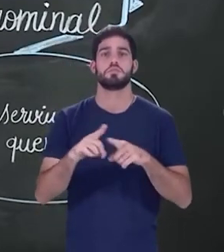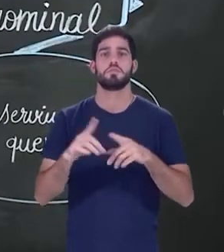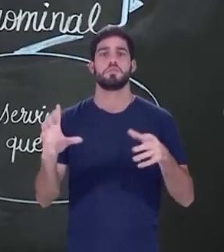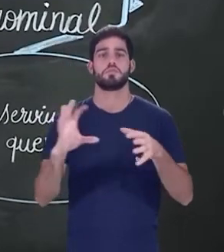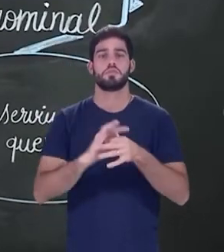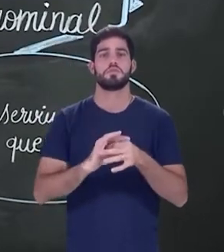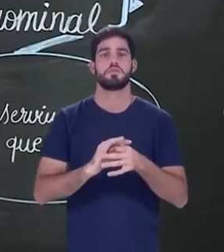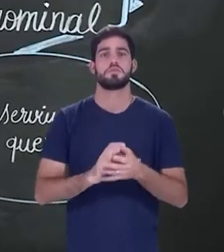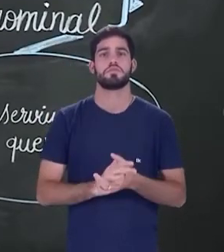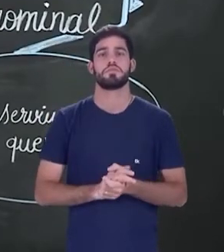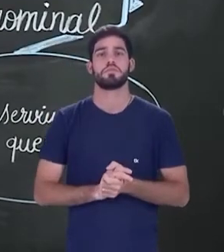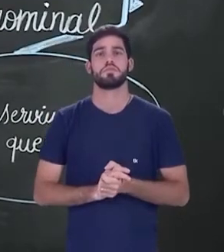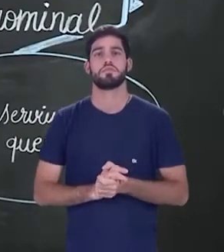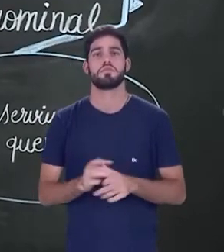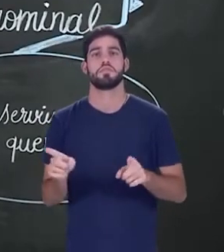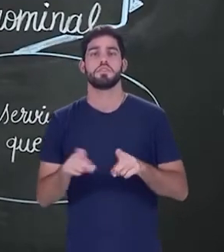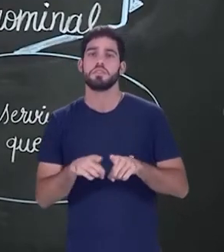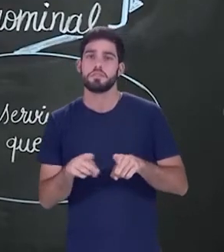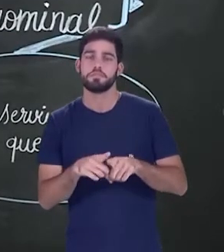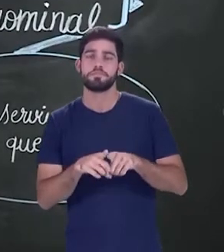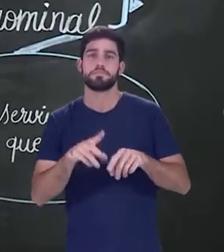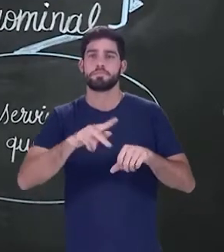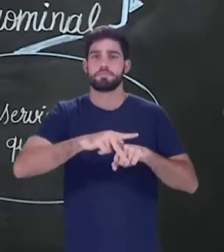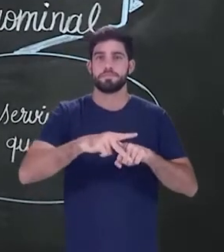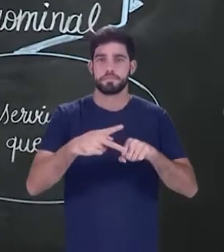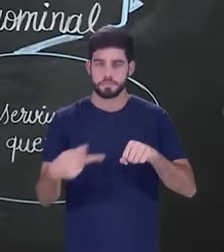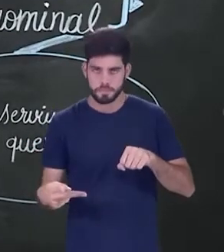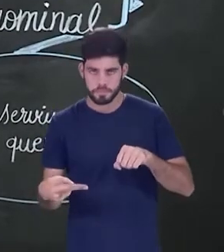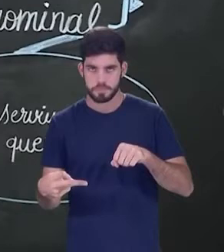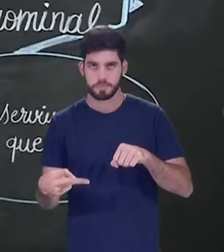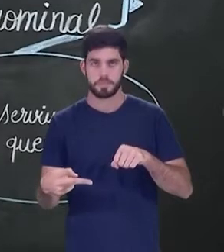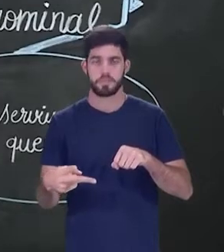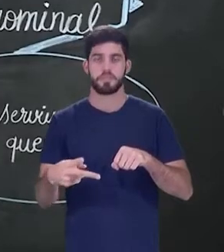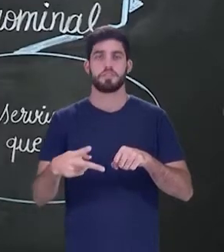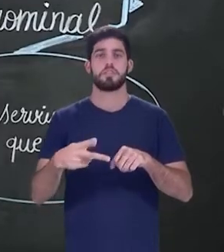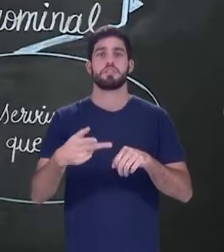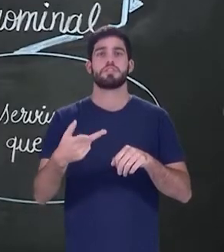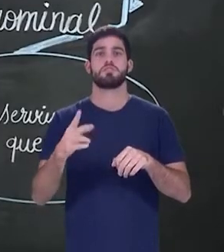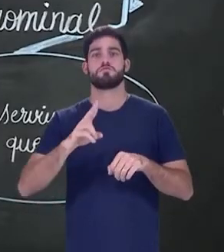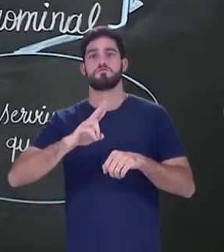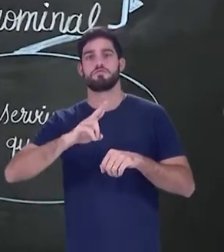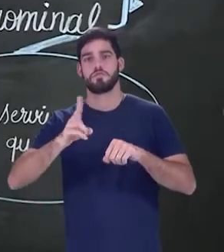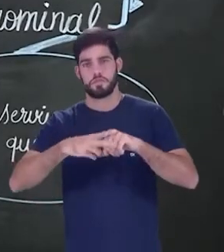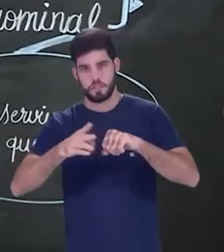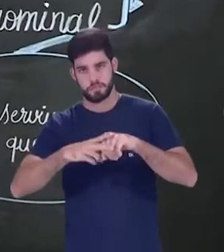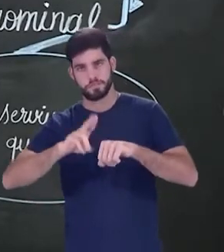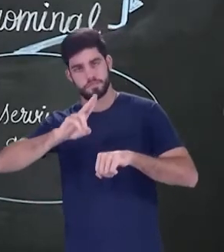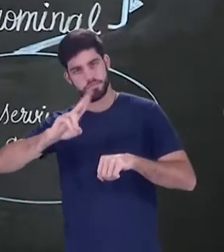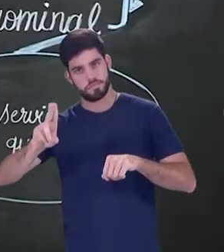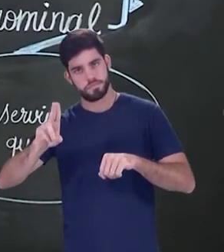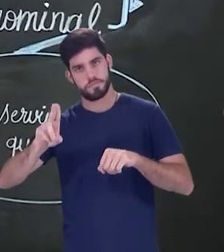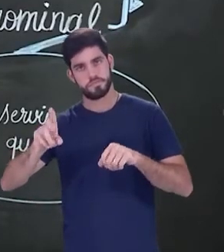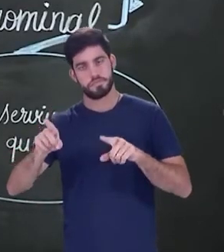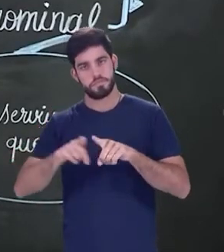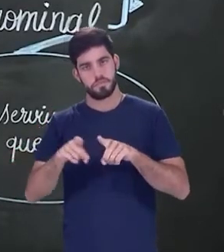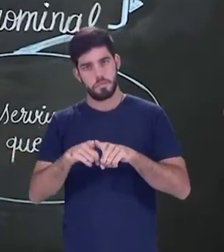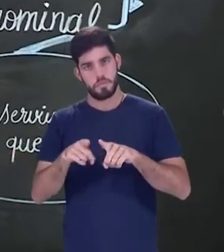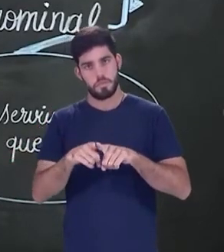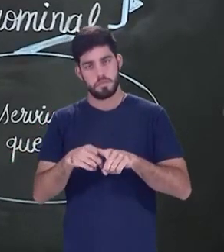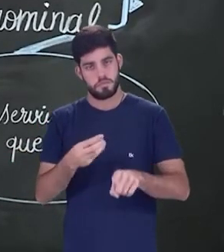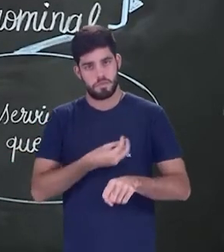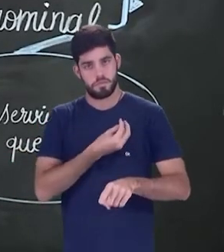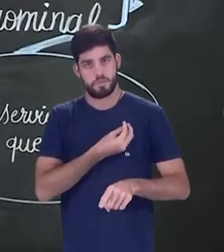a uma característica. E quando eu tenho o predicado verbo nominal, eu tenho, além da presença forte de um